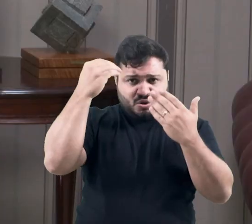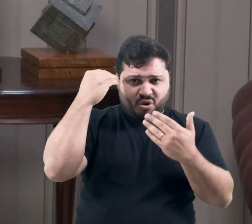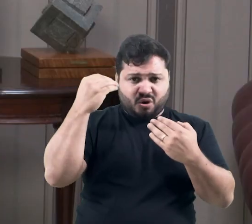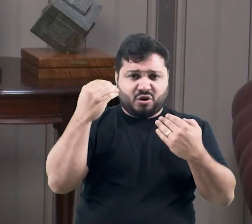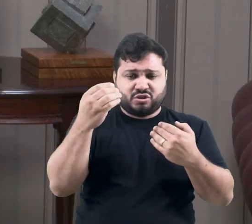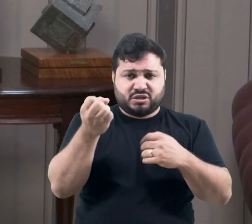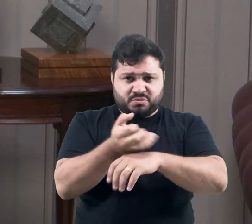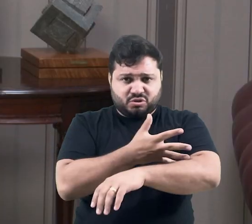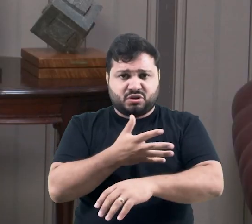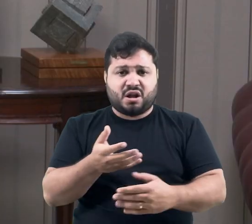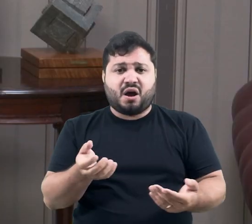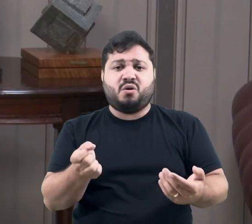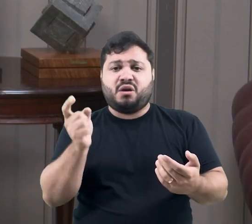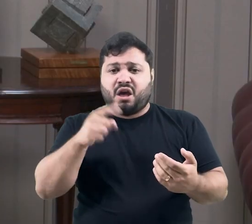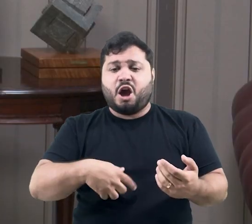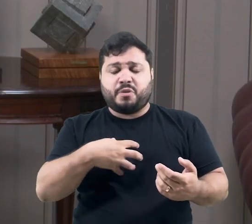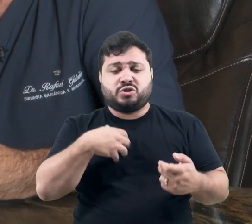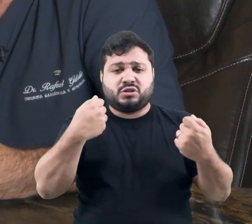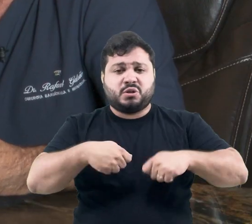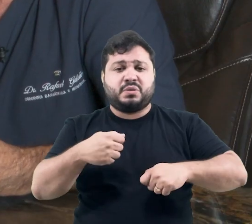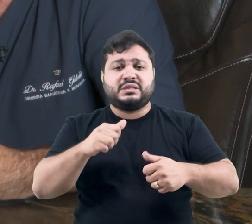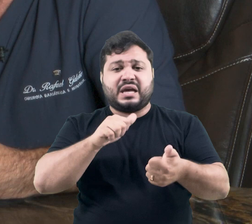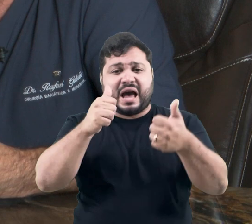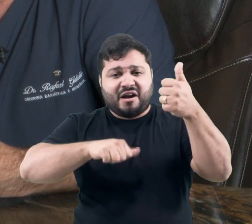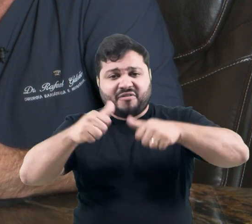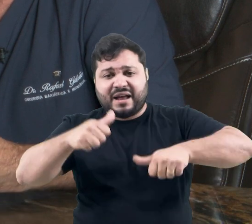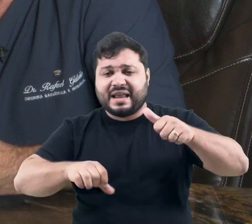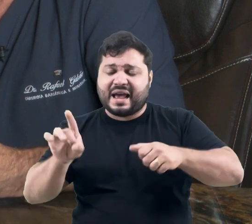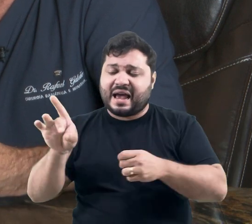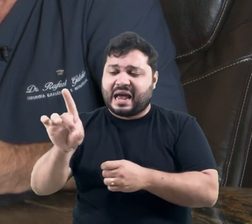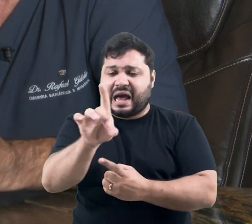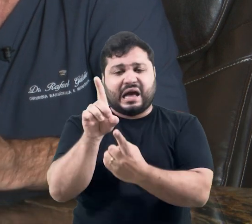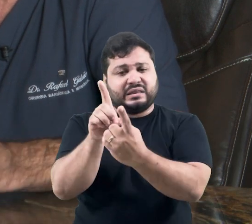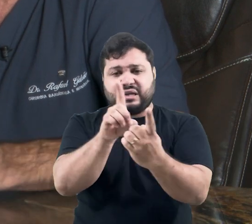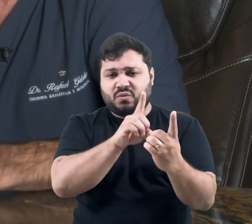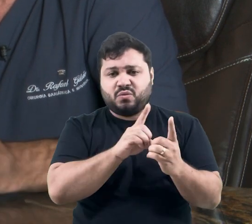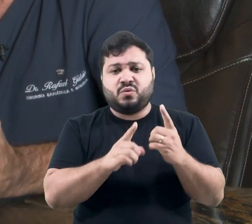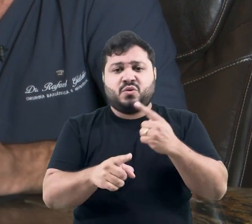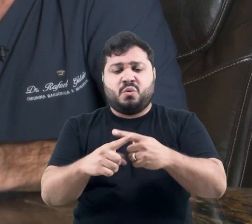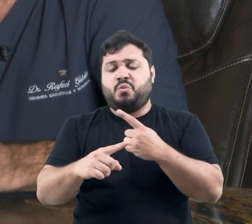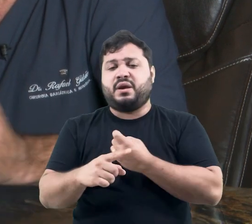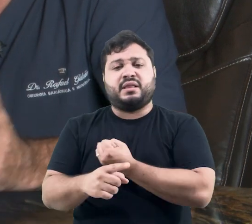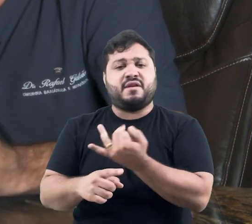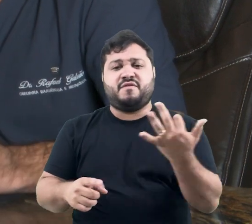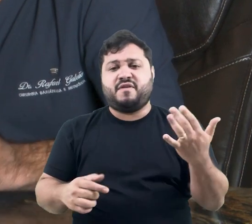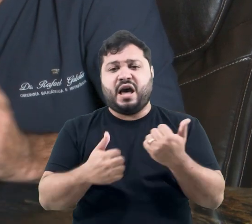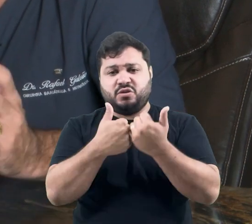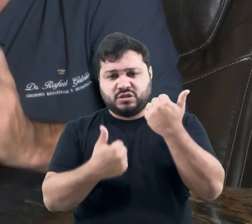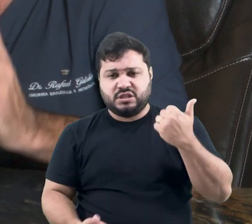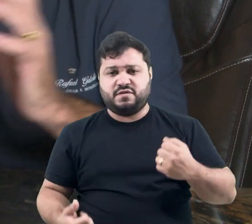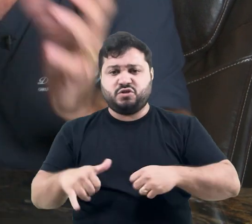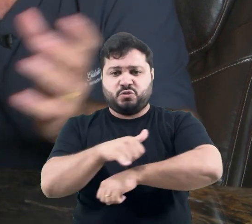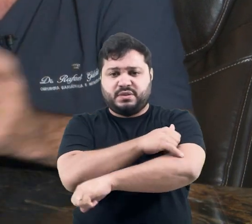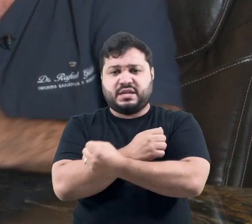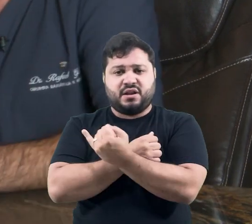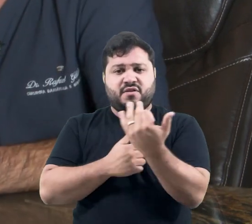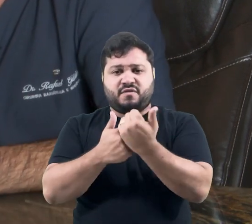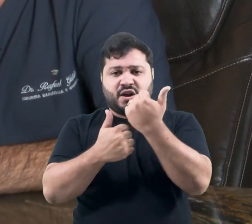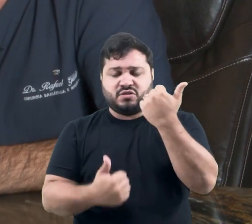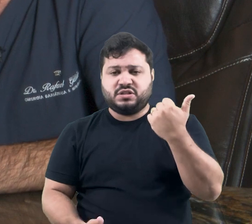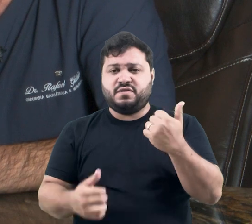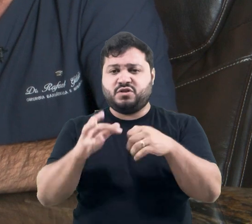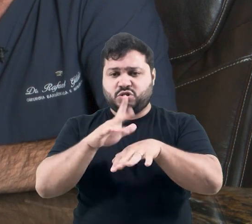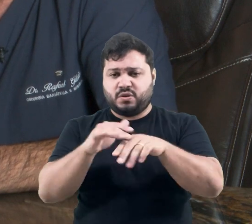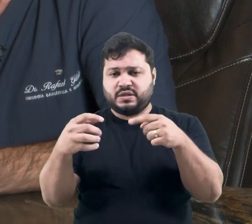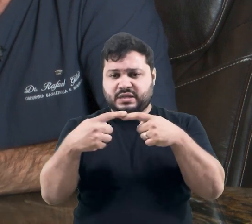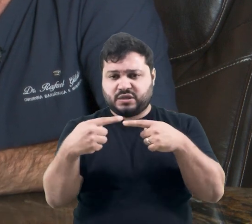da pessoa, sabe? Então é uma situação que tem que ser avaliado muito caso a caso, porque tem vários níveis de obesidade, vários níveis de